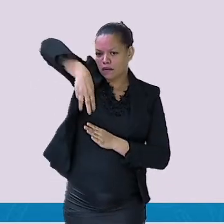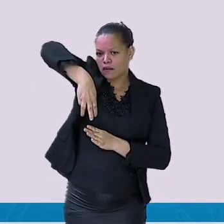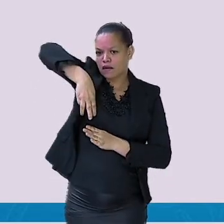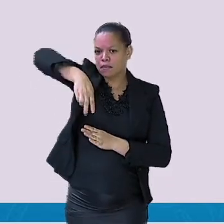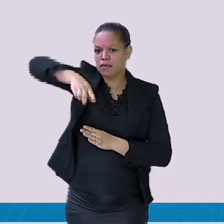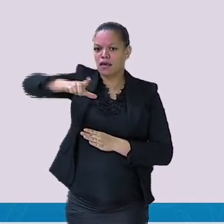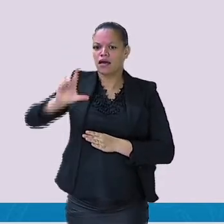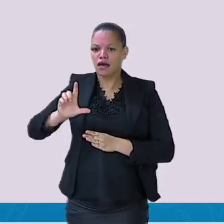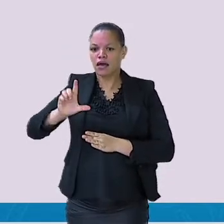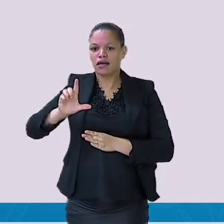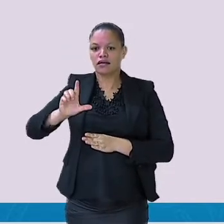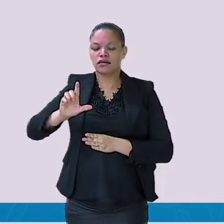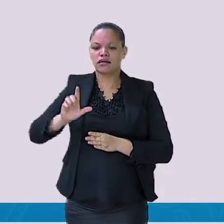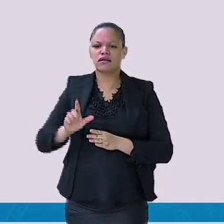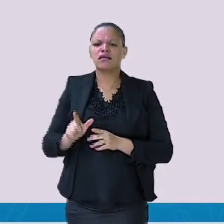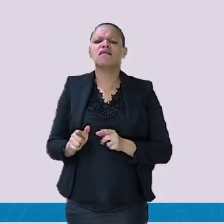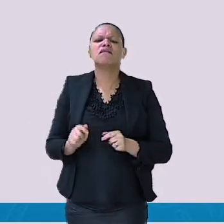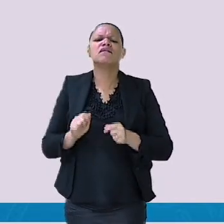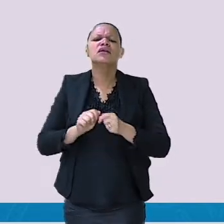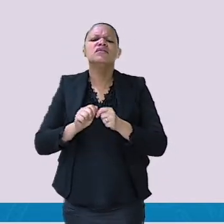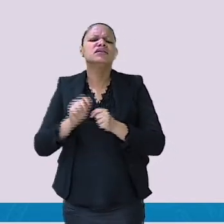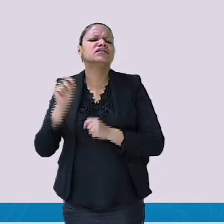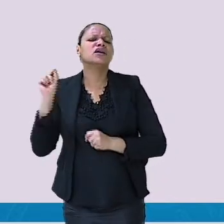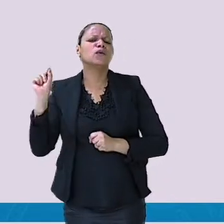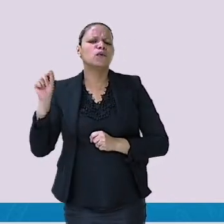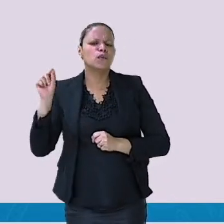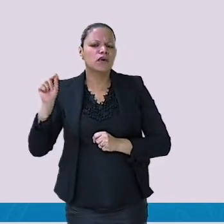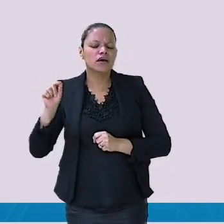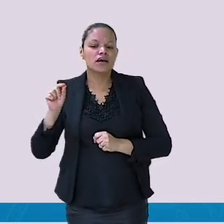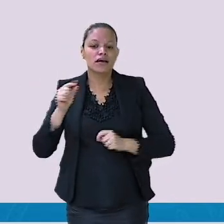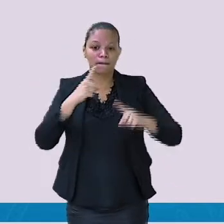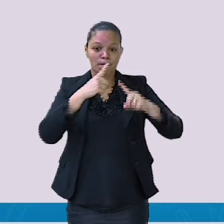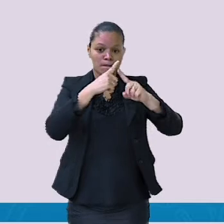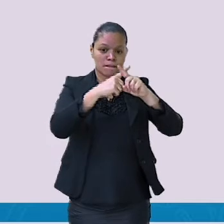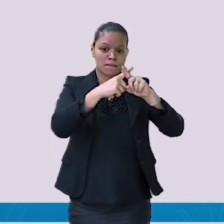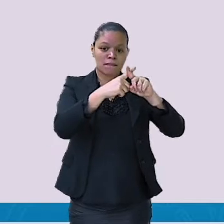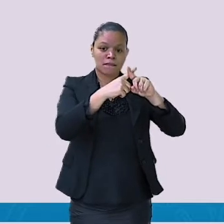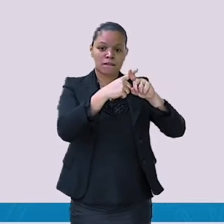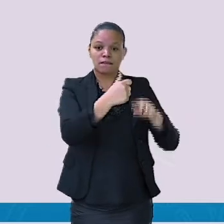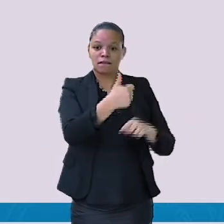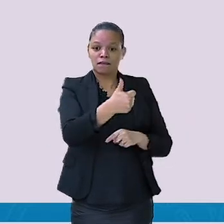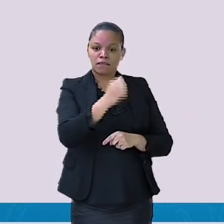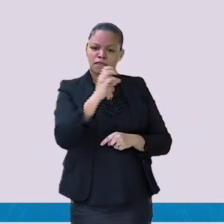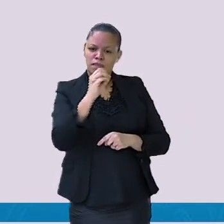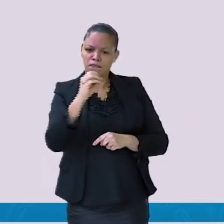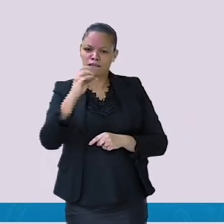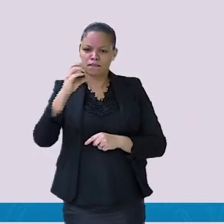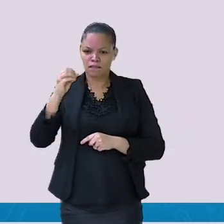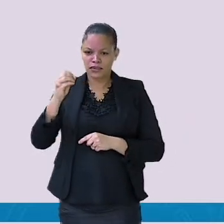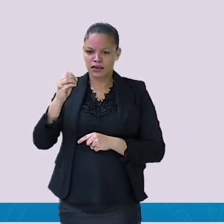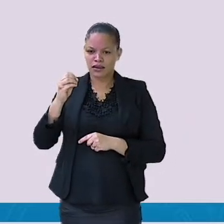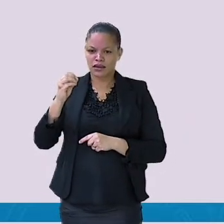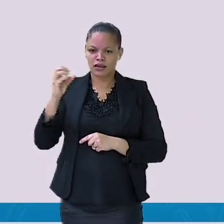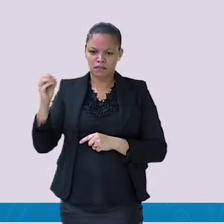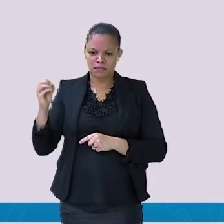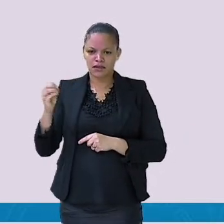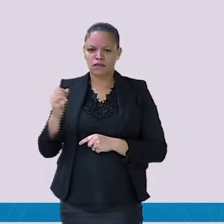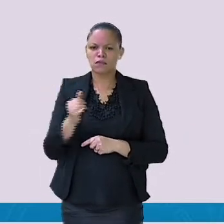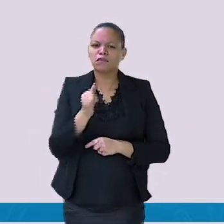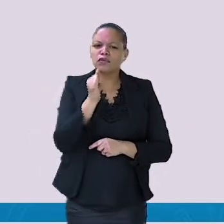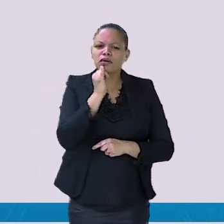Eu vou multiplicar por 1000. 2 vezes 1000 é igual a 2000.